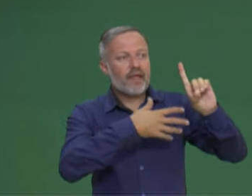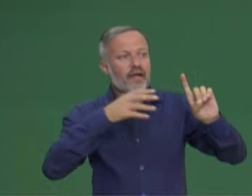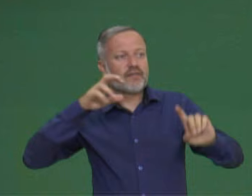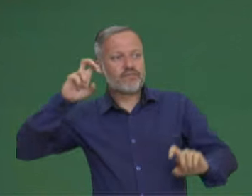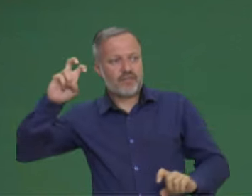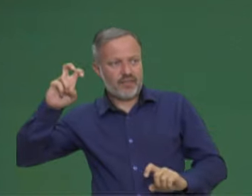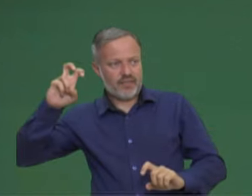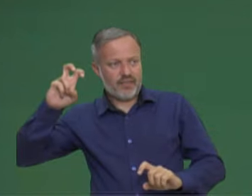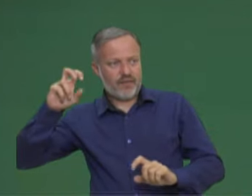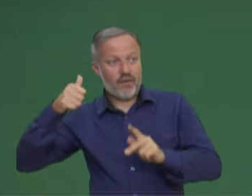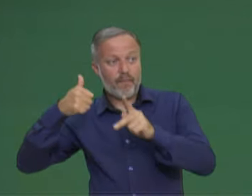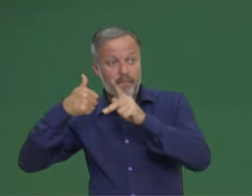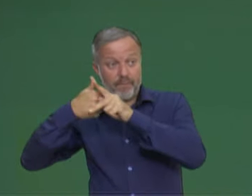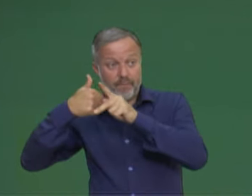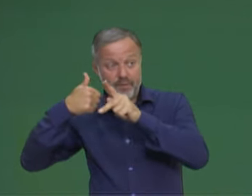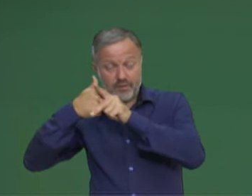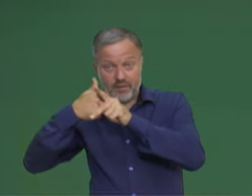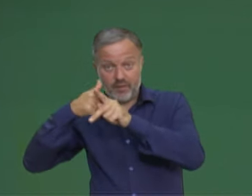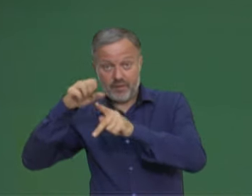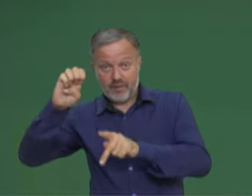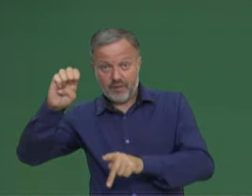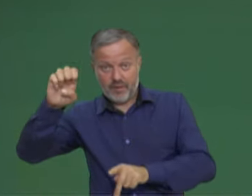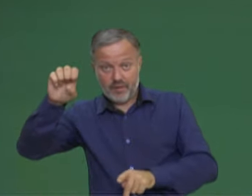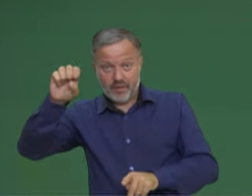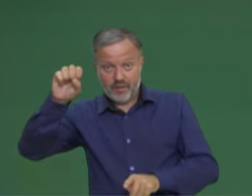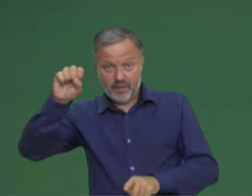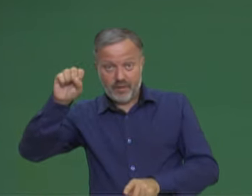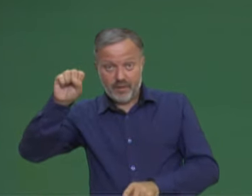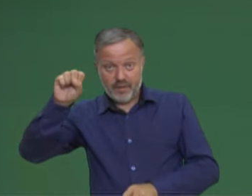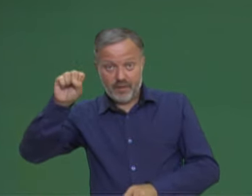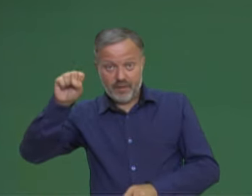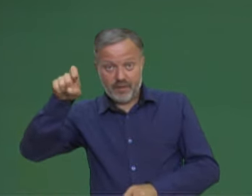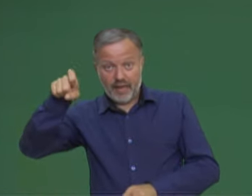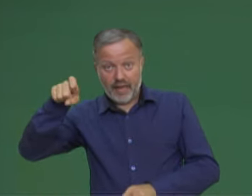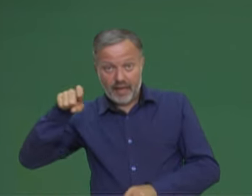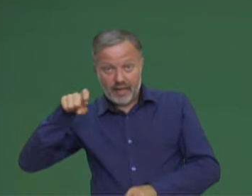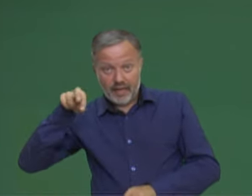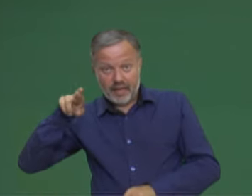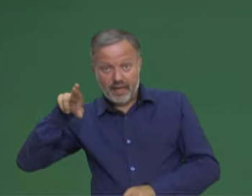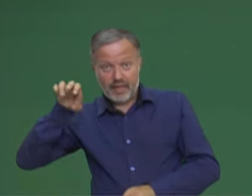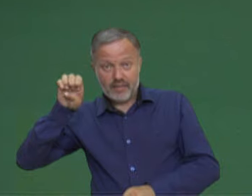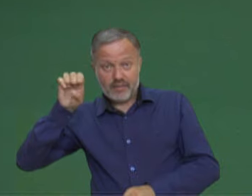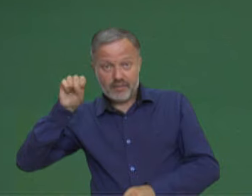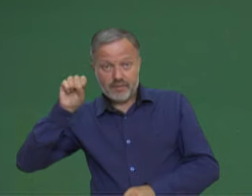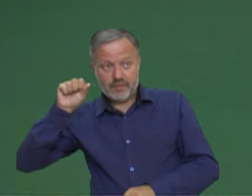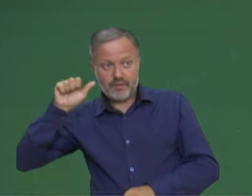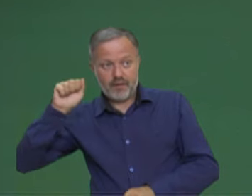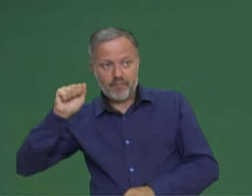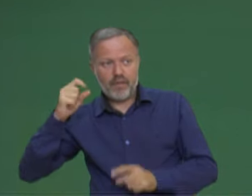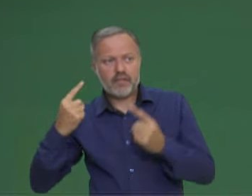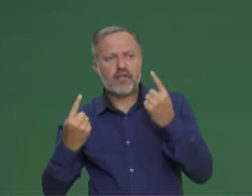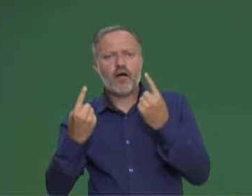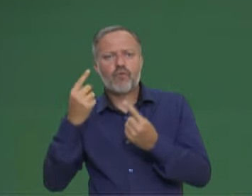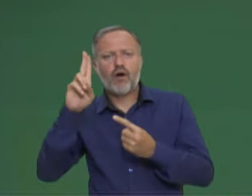aí que eu pedi para vocês, que é a diferença entre o português e o espanhol e na Espanha e os países Hispanoamérica, certo?